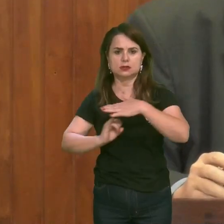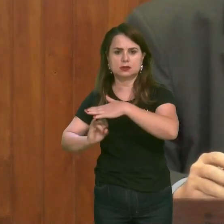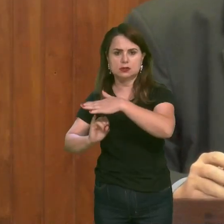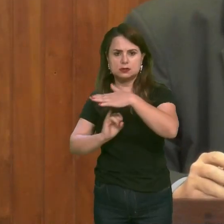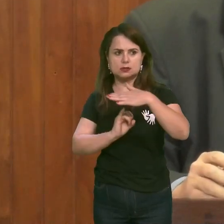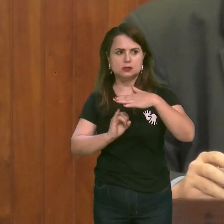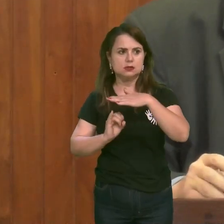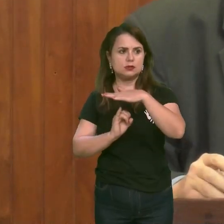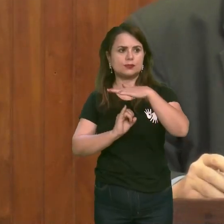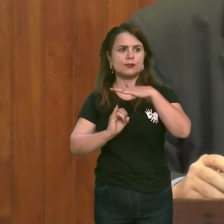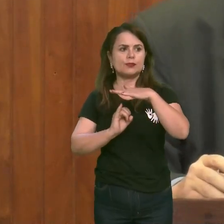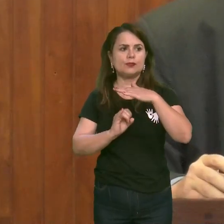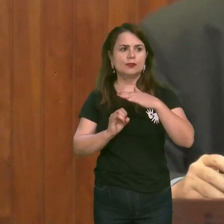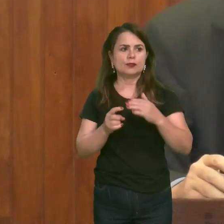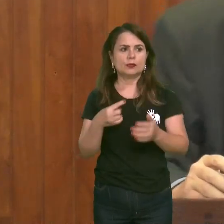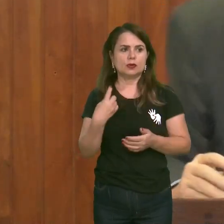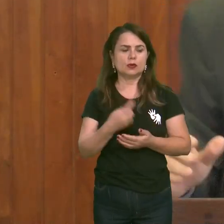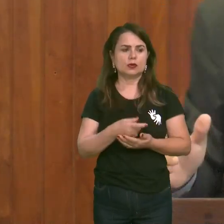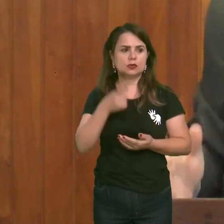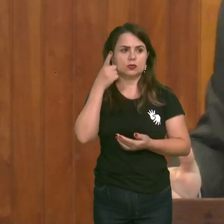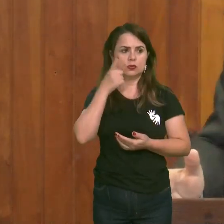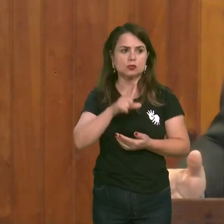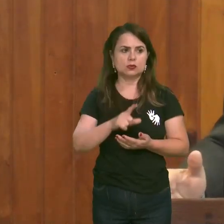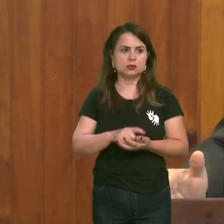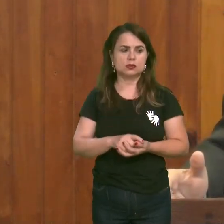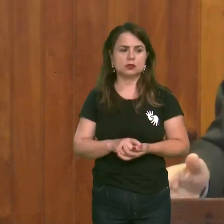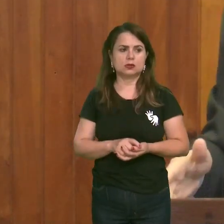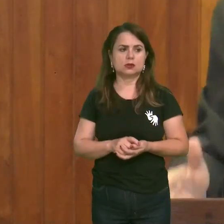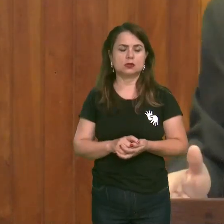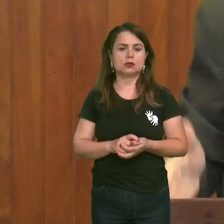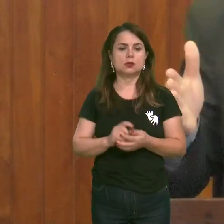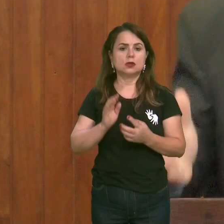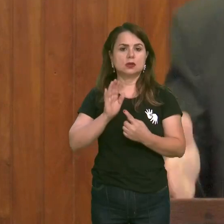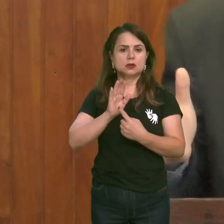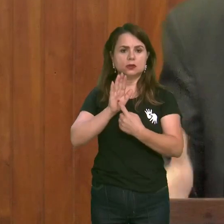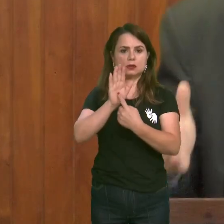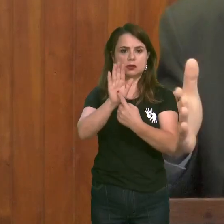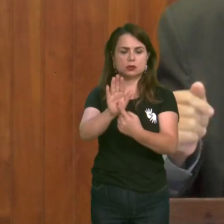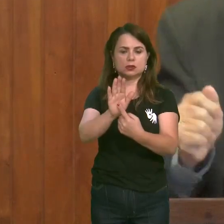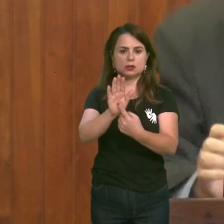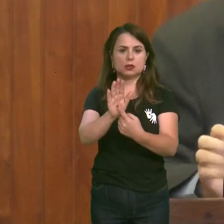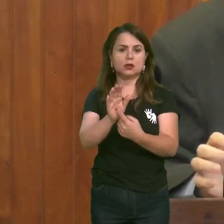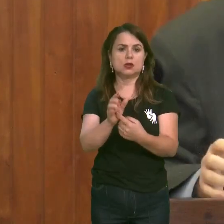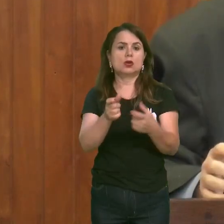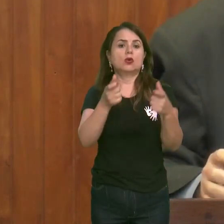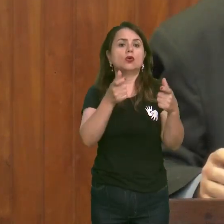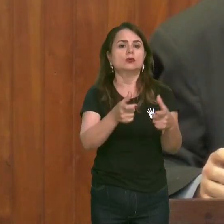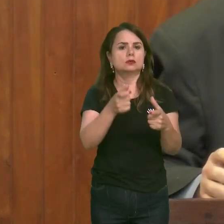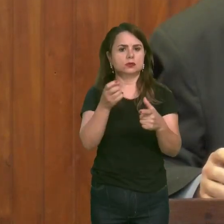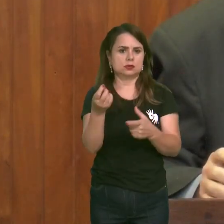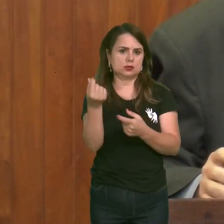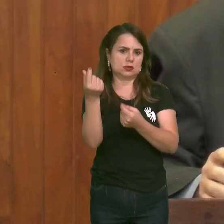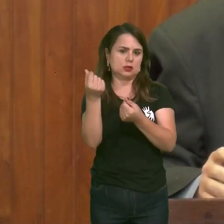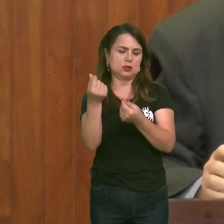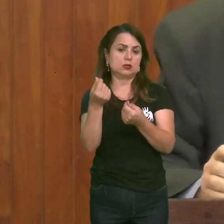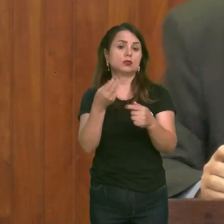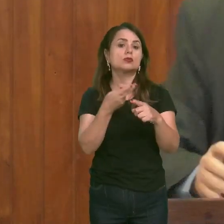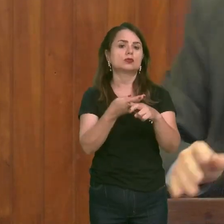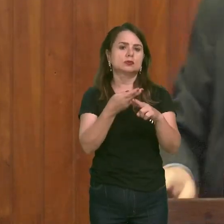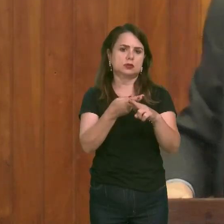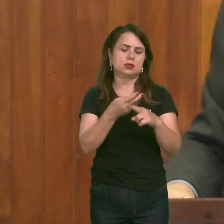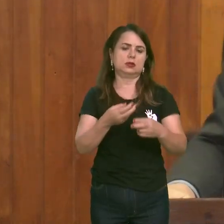de forma que nós teremos uma atuação direta na indicação de como será gasto os recursos públicos municipais